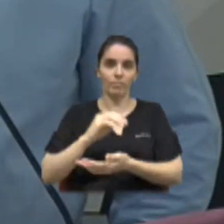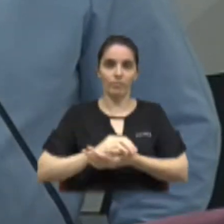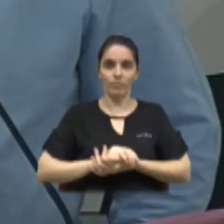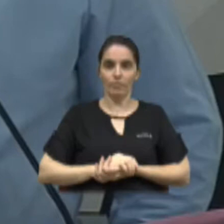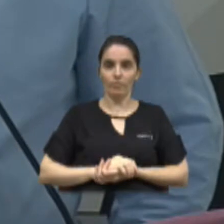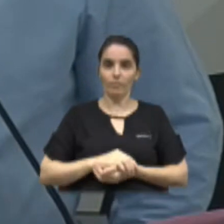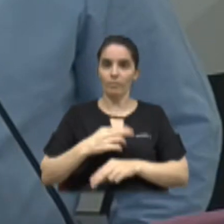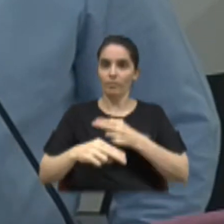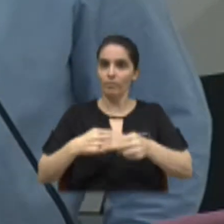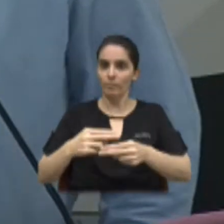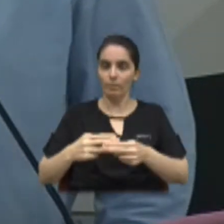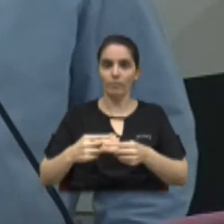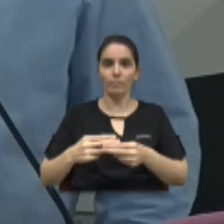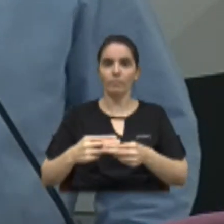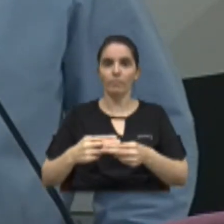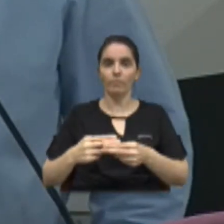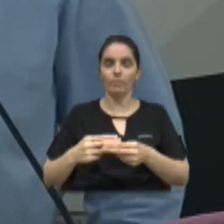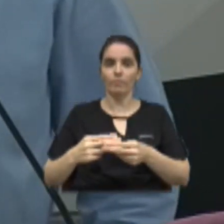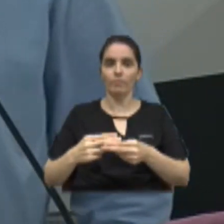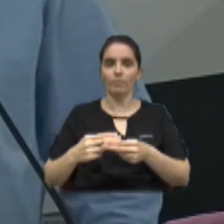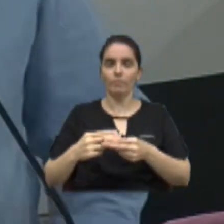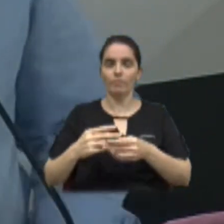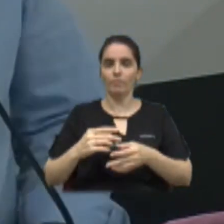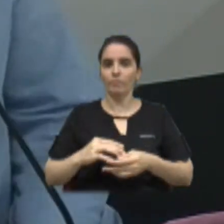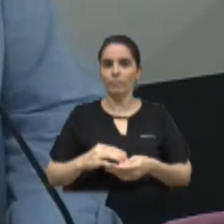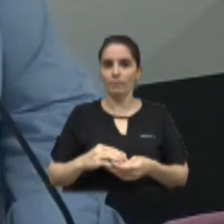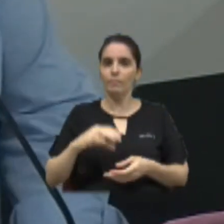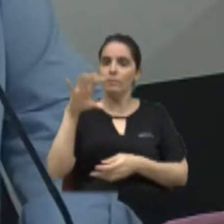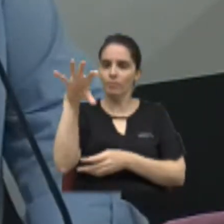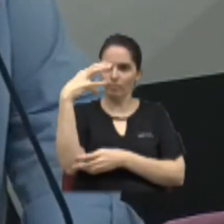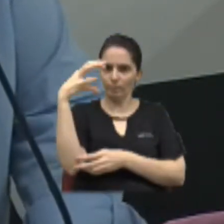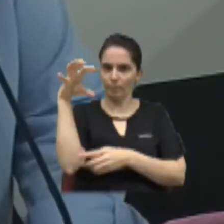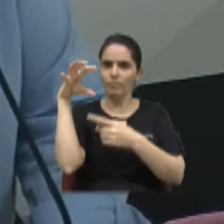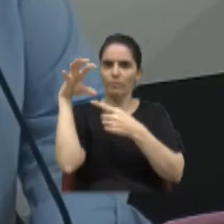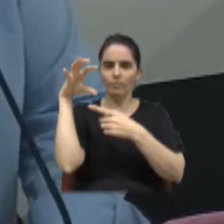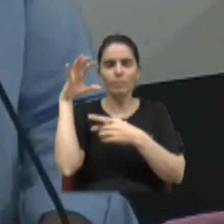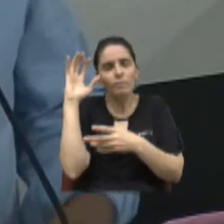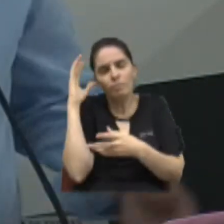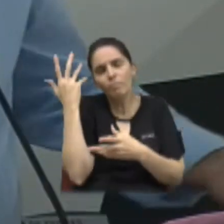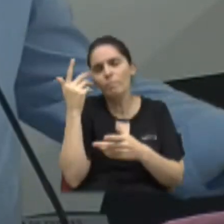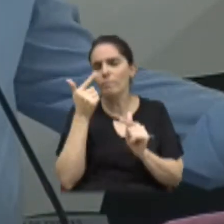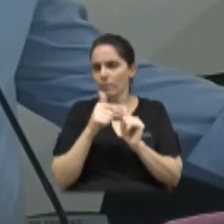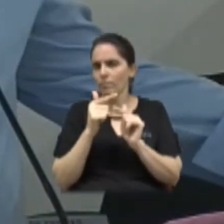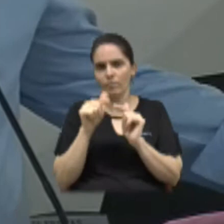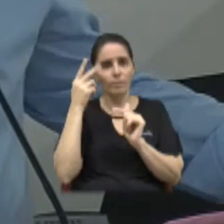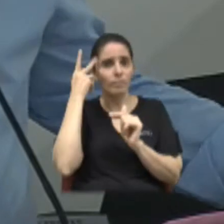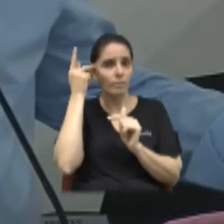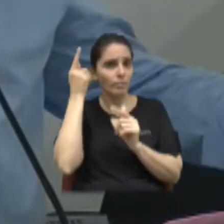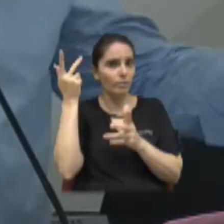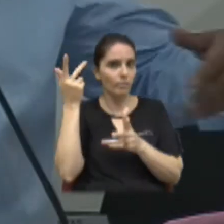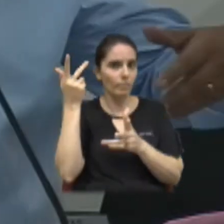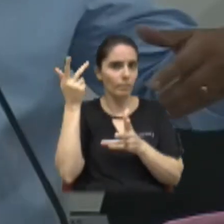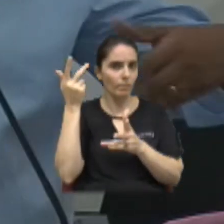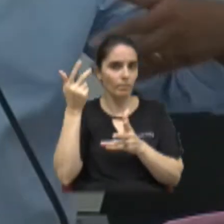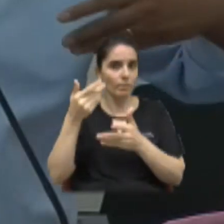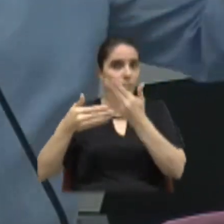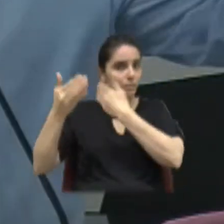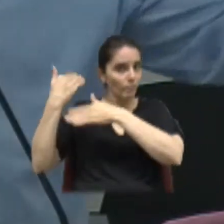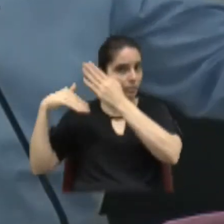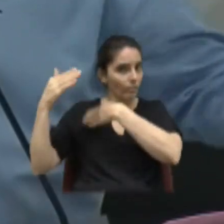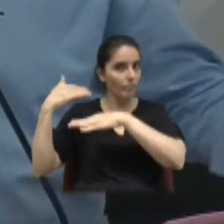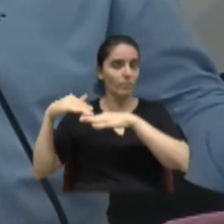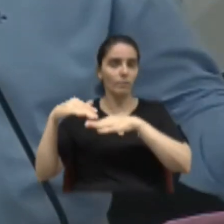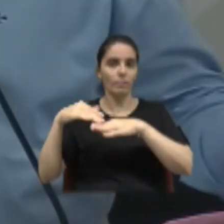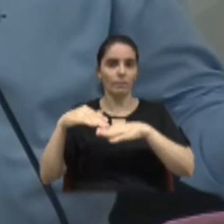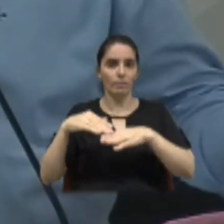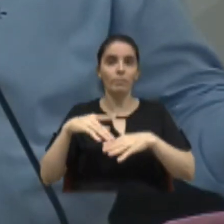Então, assim, todo equipamento tem falha. Eu vi muito na legislatura passada falando sobre a fábrica